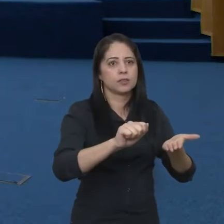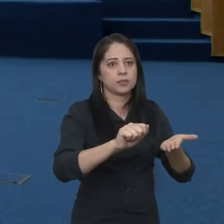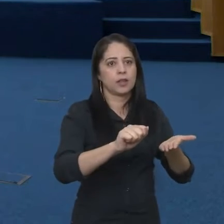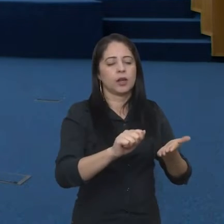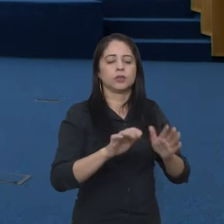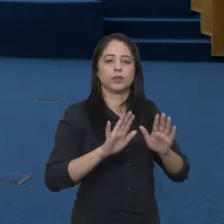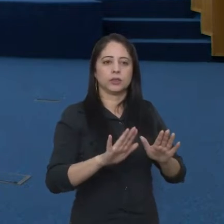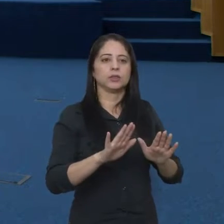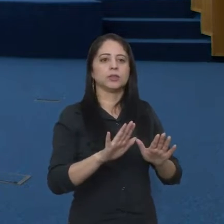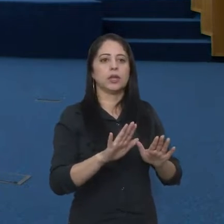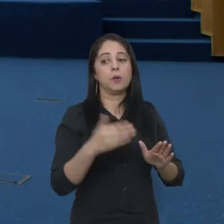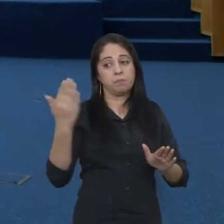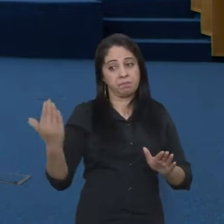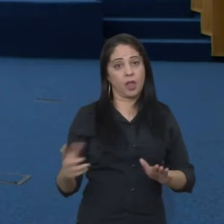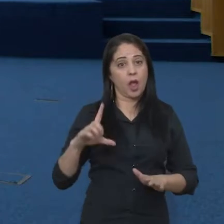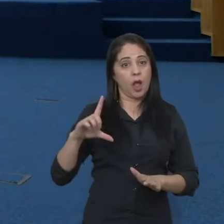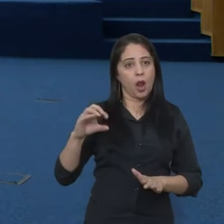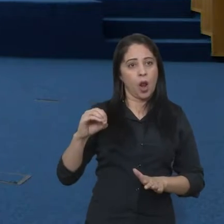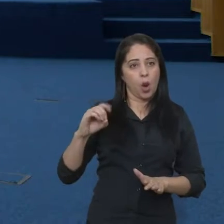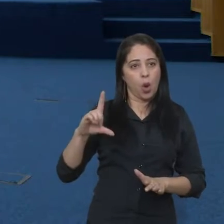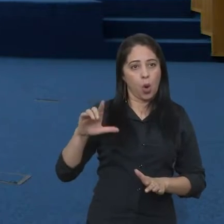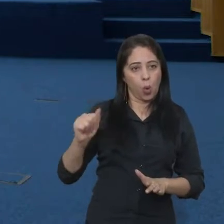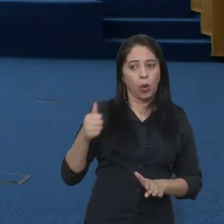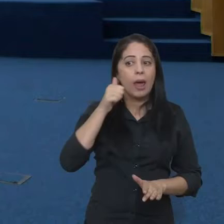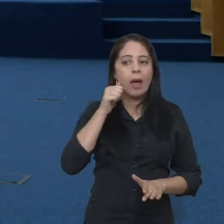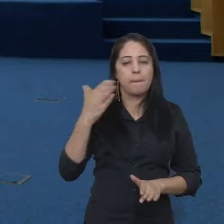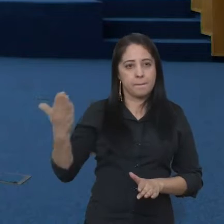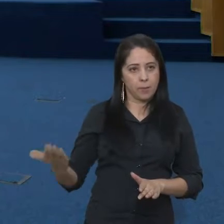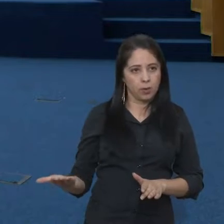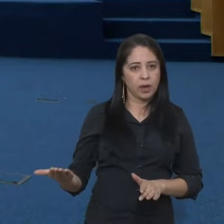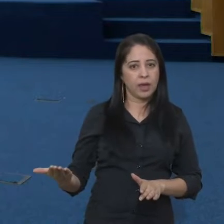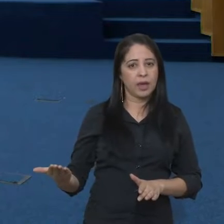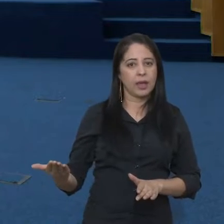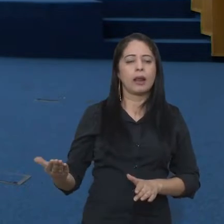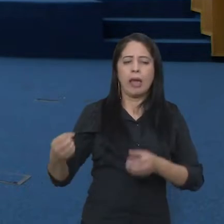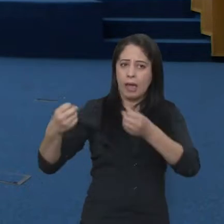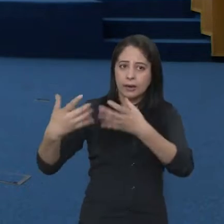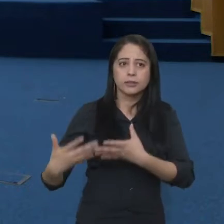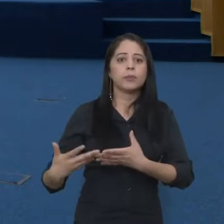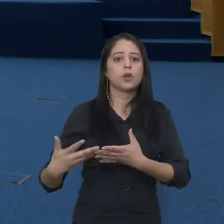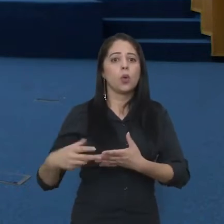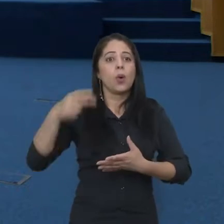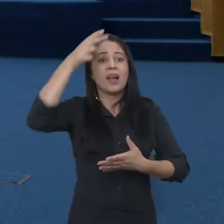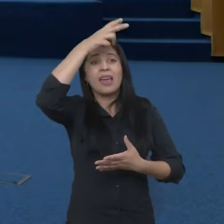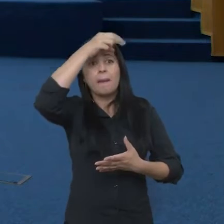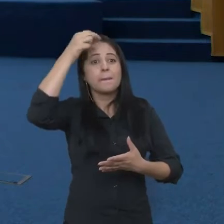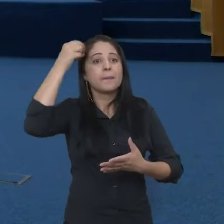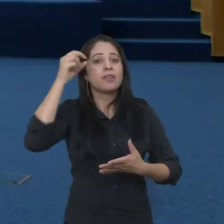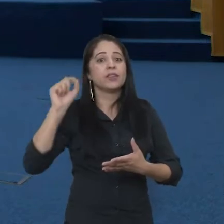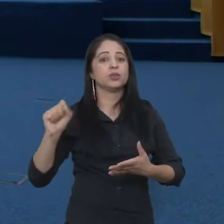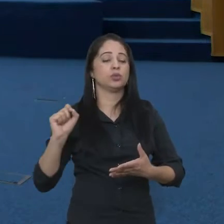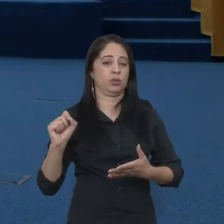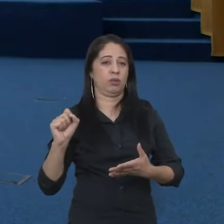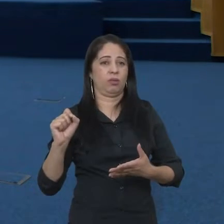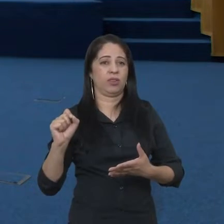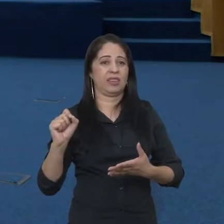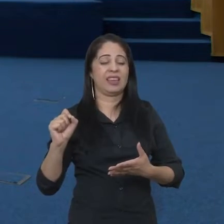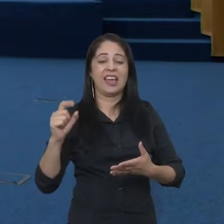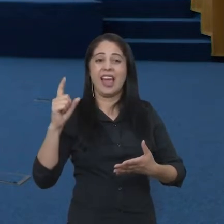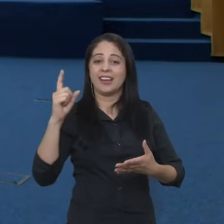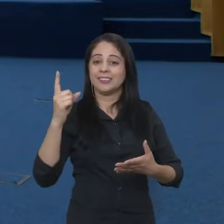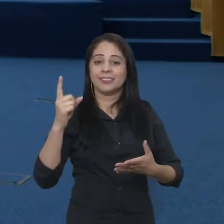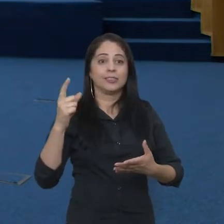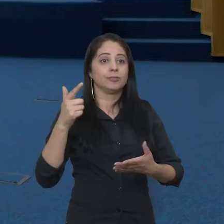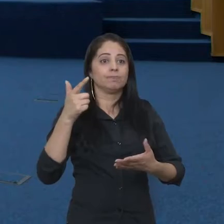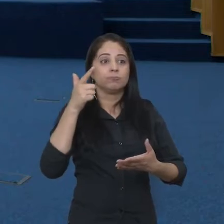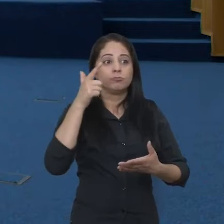E nós tivemos aqui, pela diretora Lola, a Dolores, que a Prefeitura está tendo uma dificuldade com